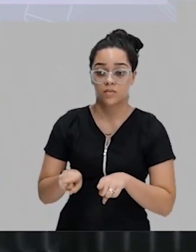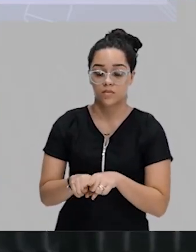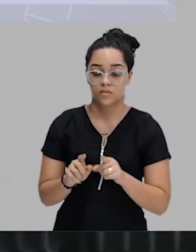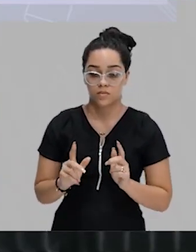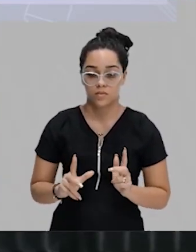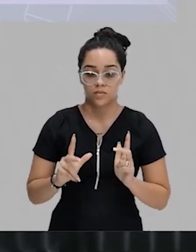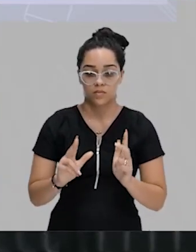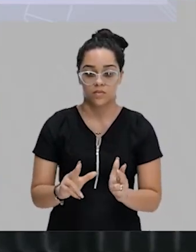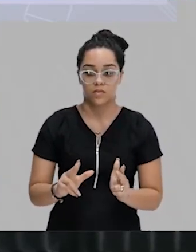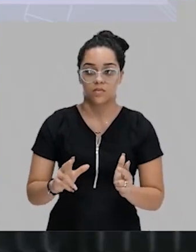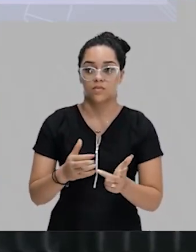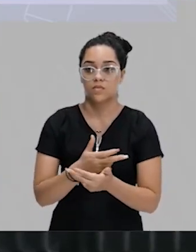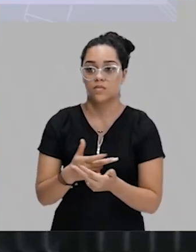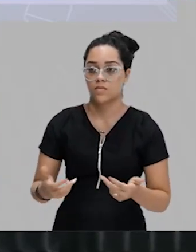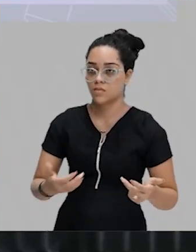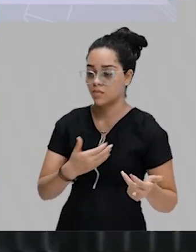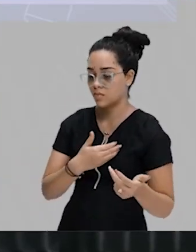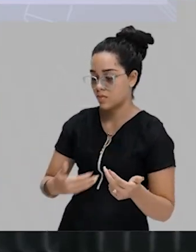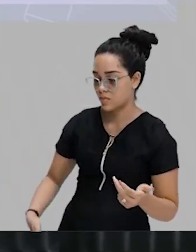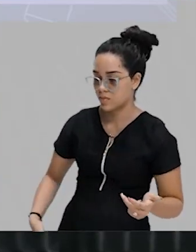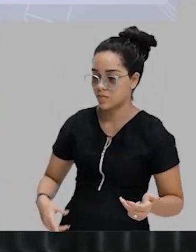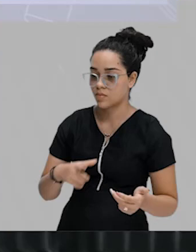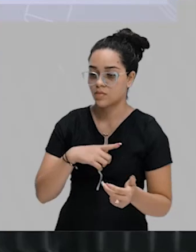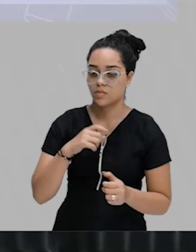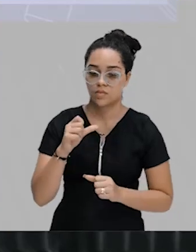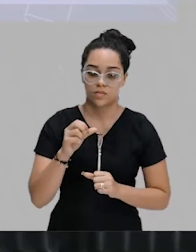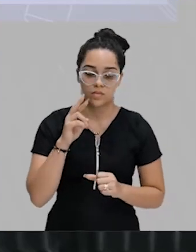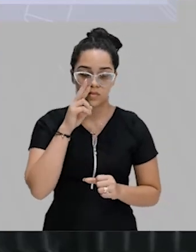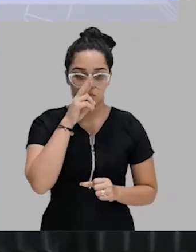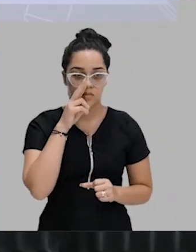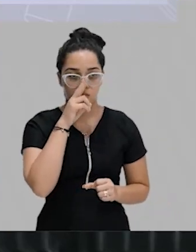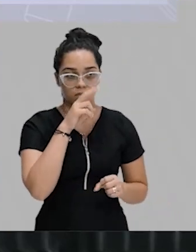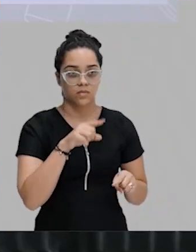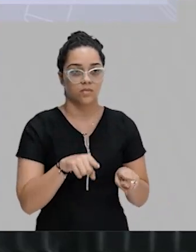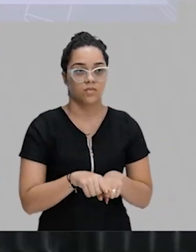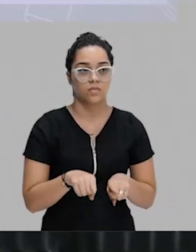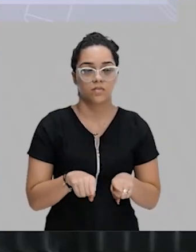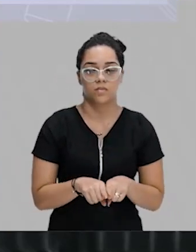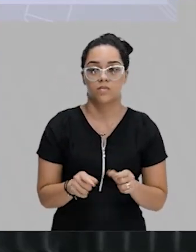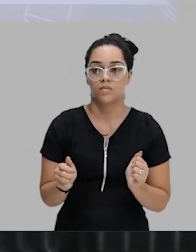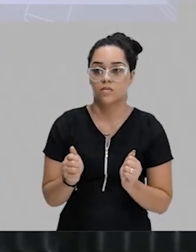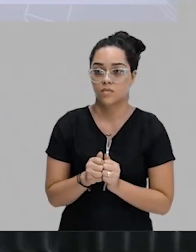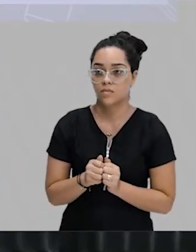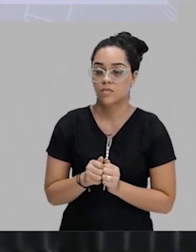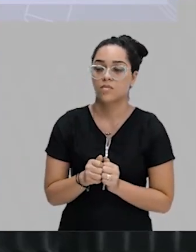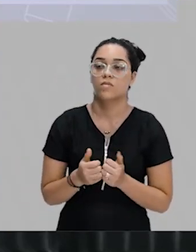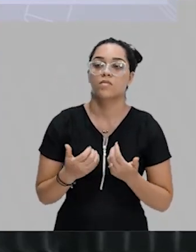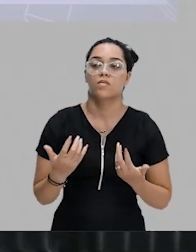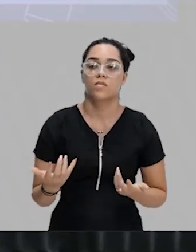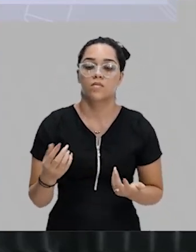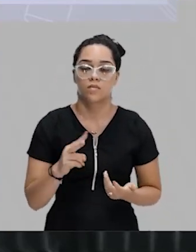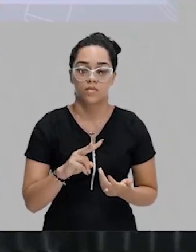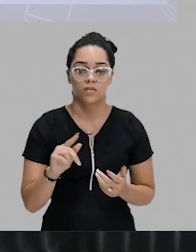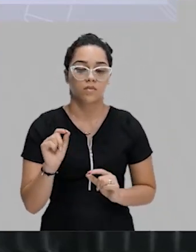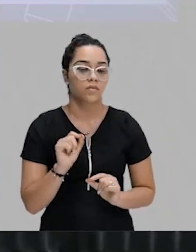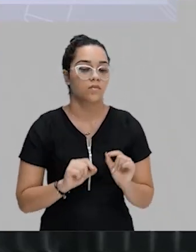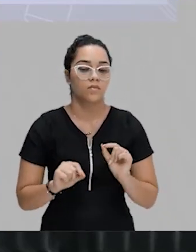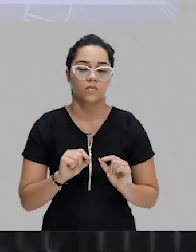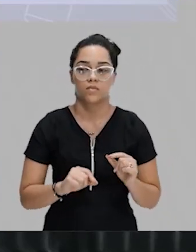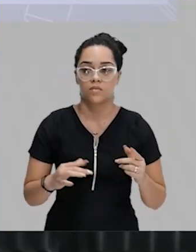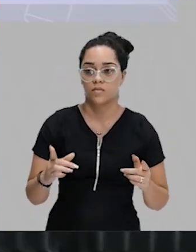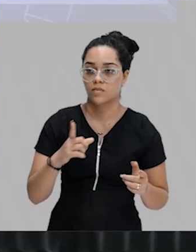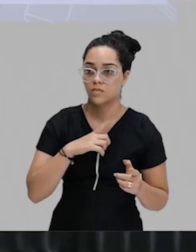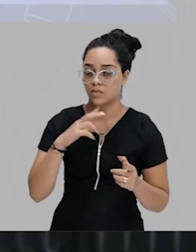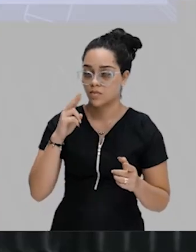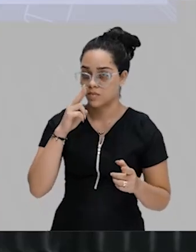tempo, esse Estado com poder reforçado, esse monarca agindo como soberano, ele iria o quê? Ter um